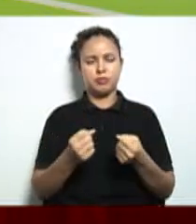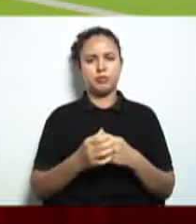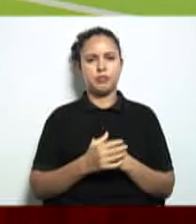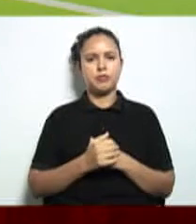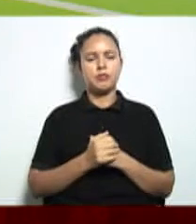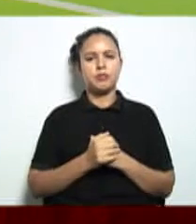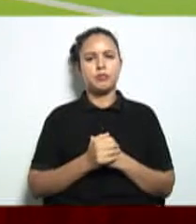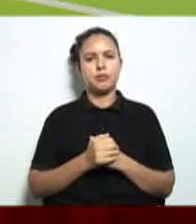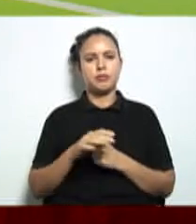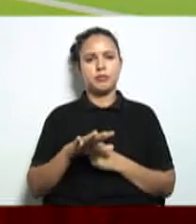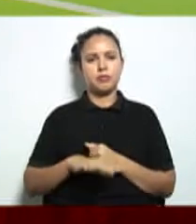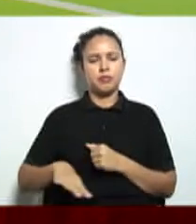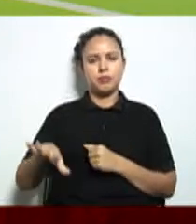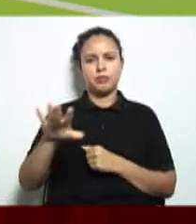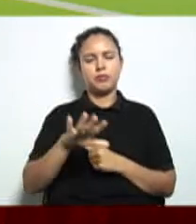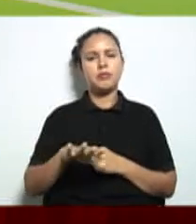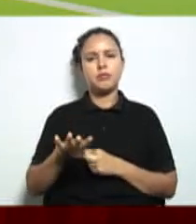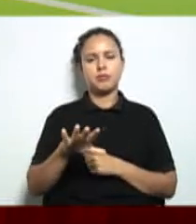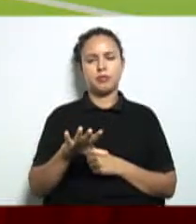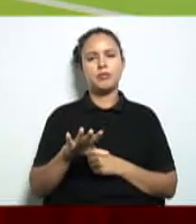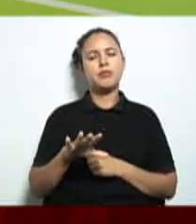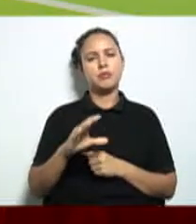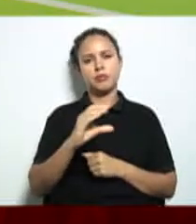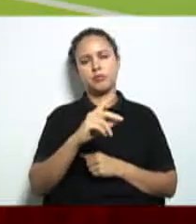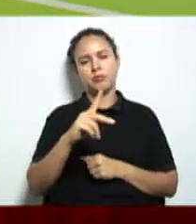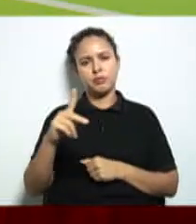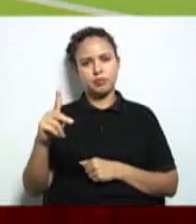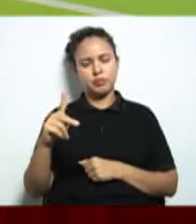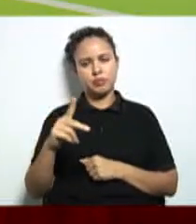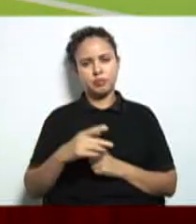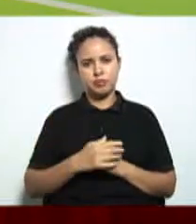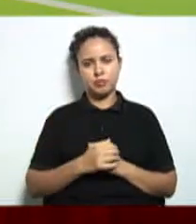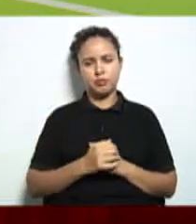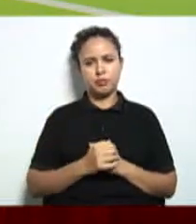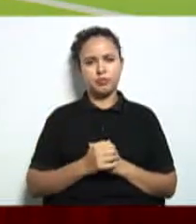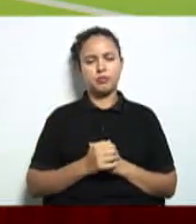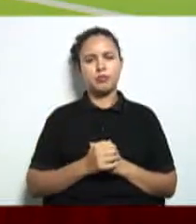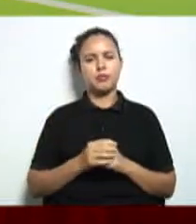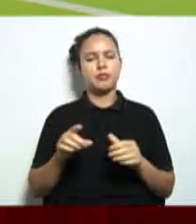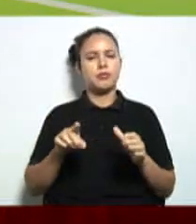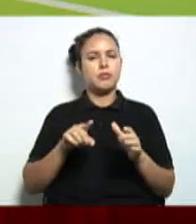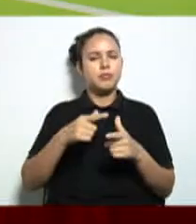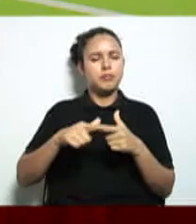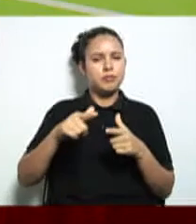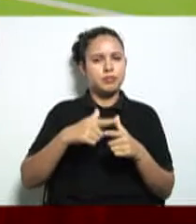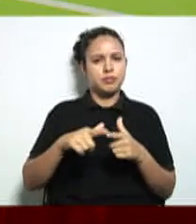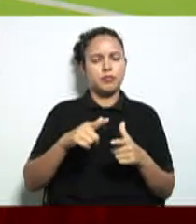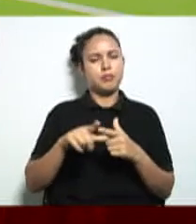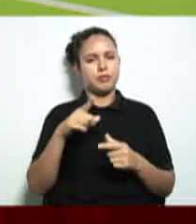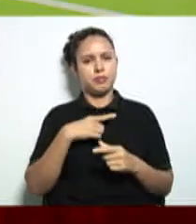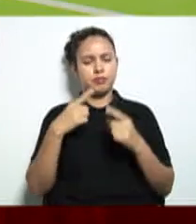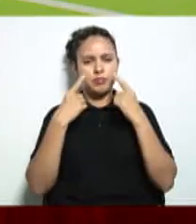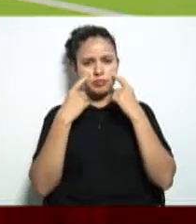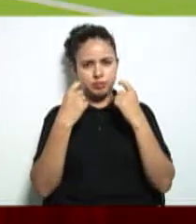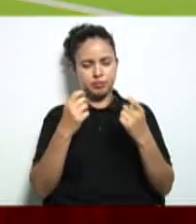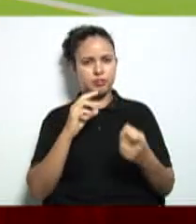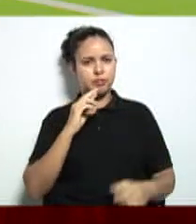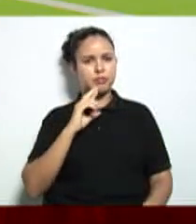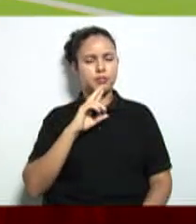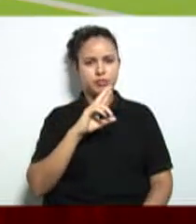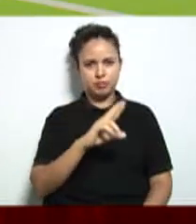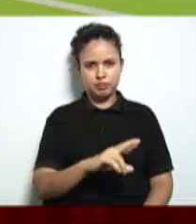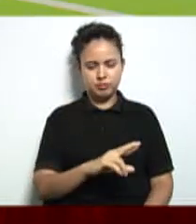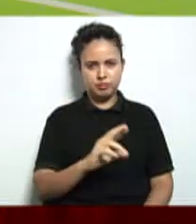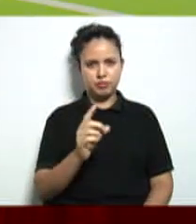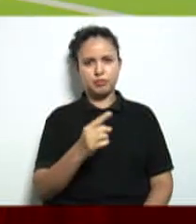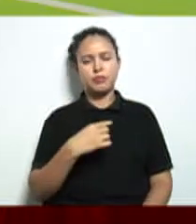do cooperativismo, né? Na área, investigar que problema que vocês têm interesse em resolver. Todos esses que nós